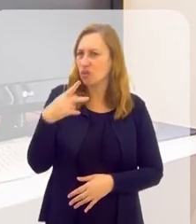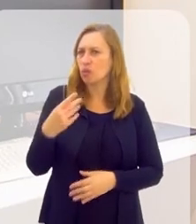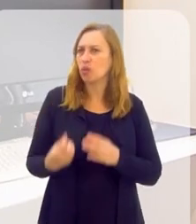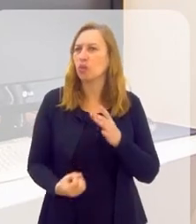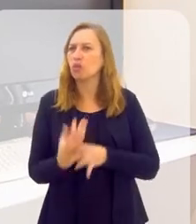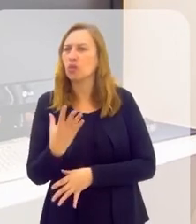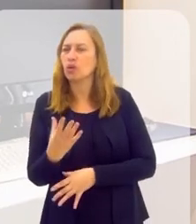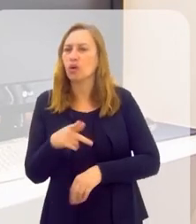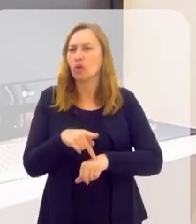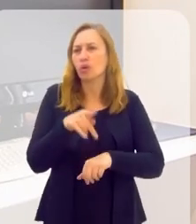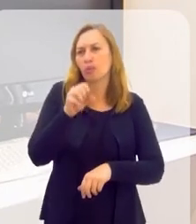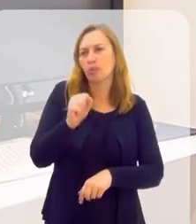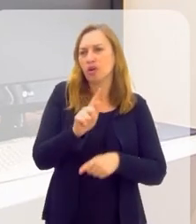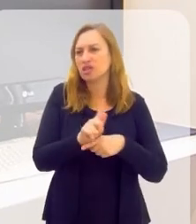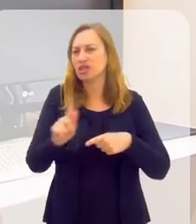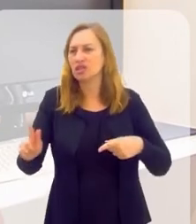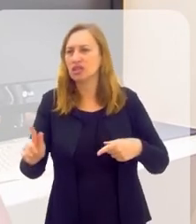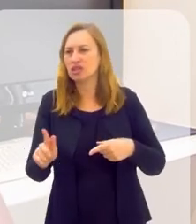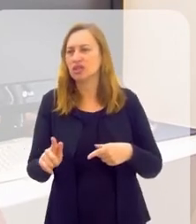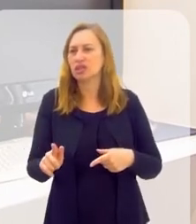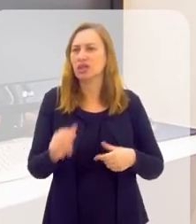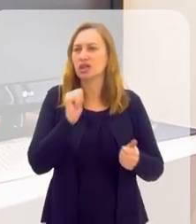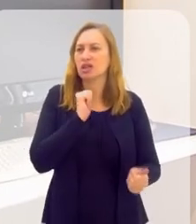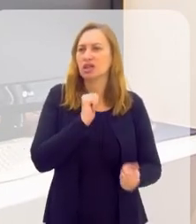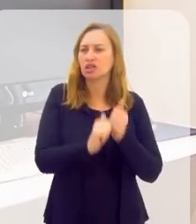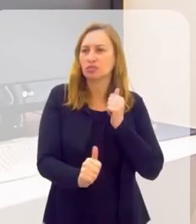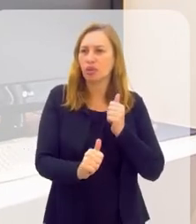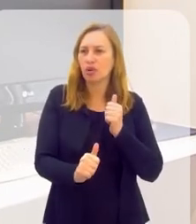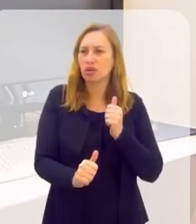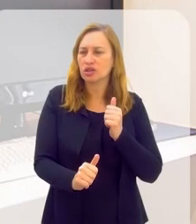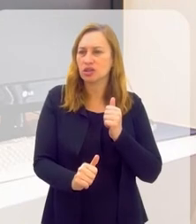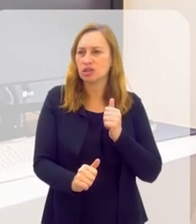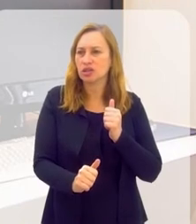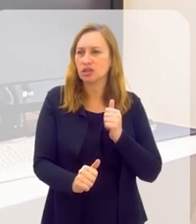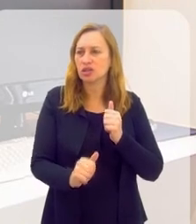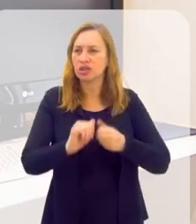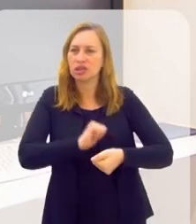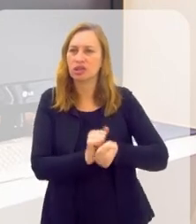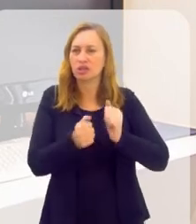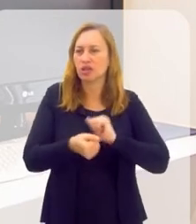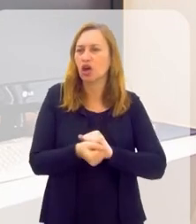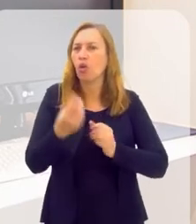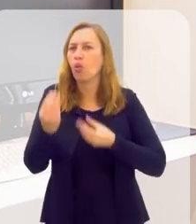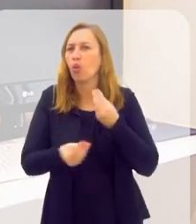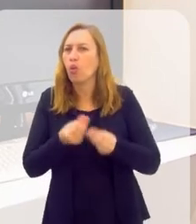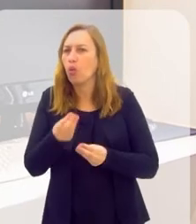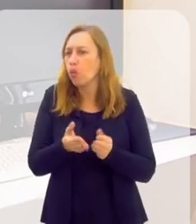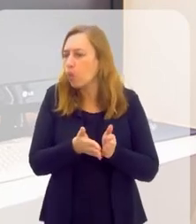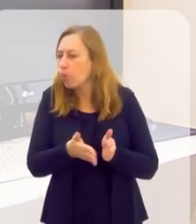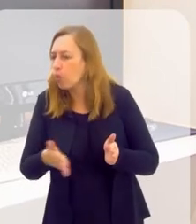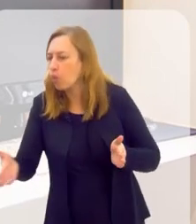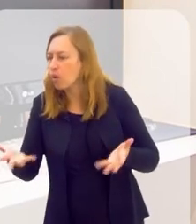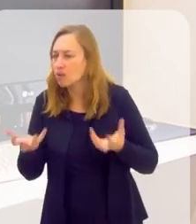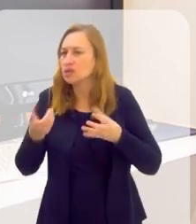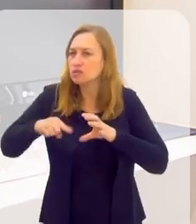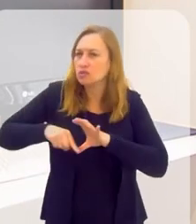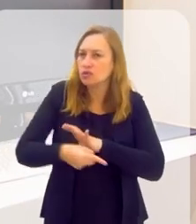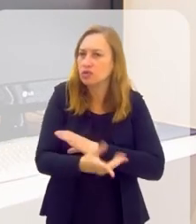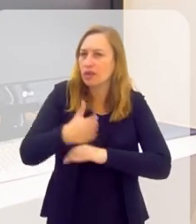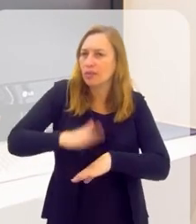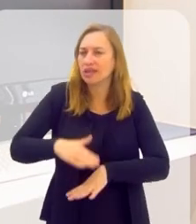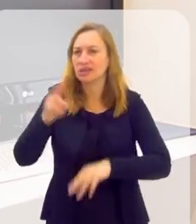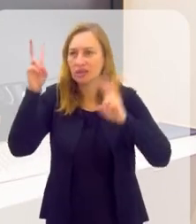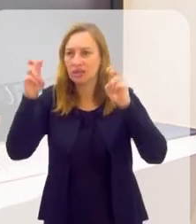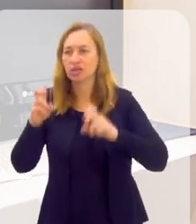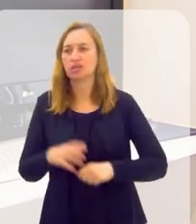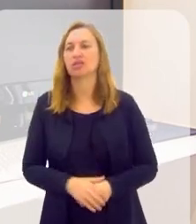disse que você criou uma pós-graduação em desporto e atividade física adaptados. Como é que foi esse processo? Eu queria me aprofundar